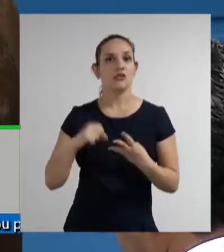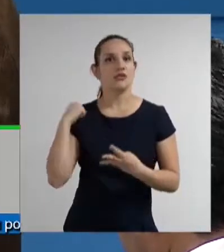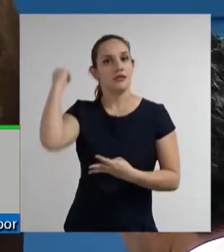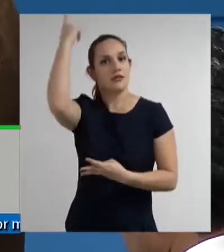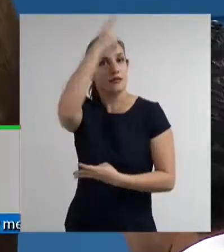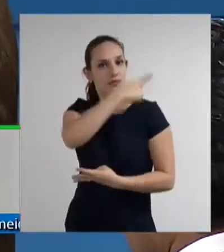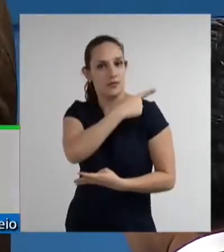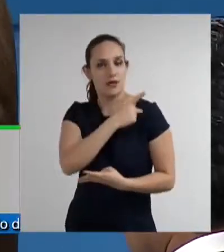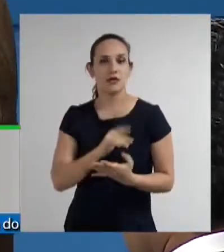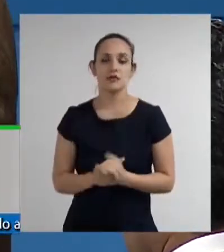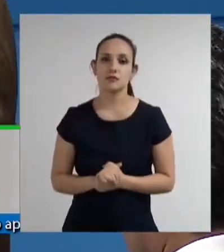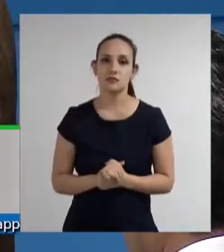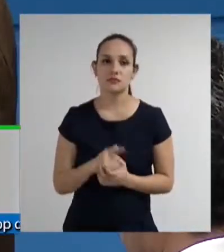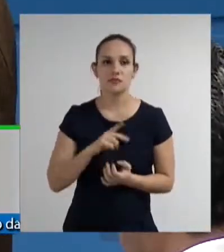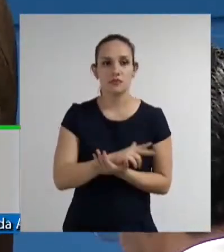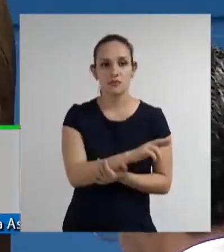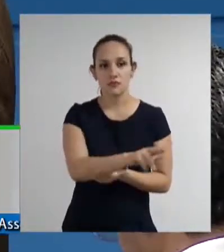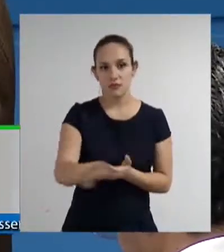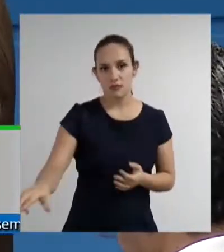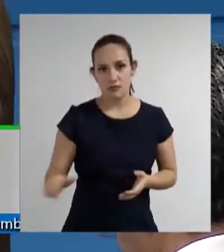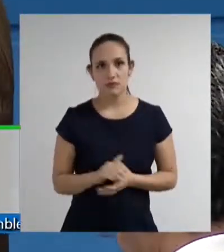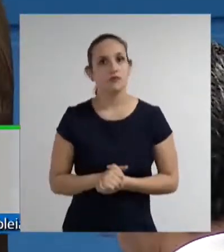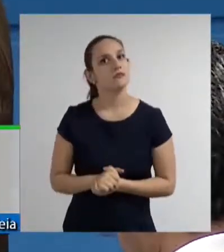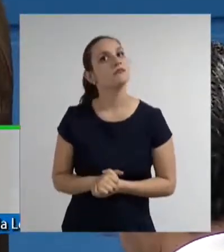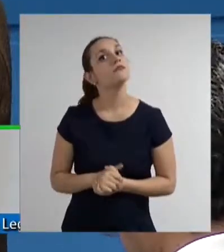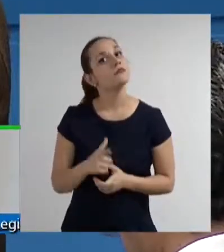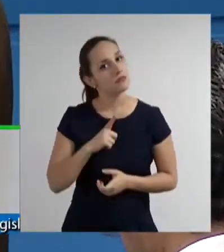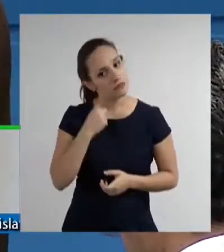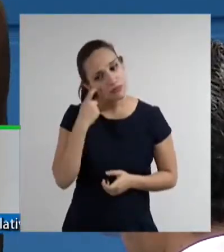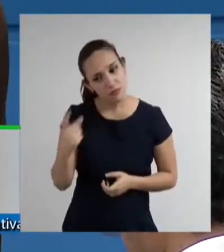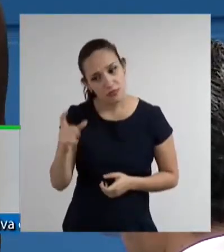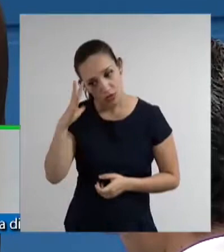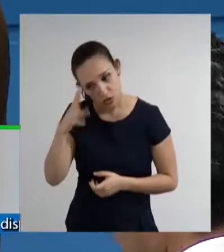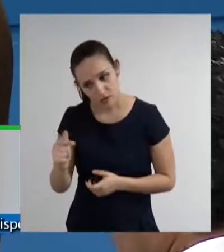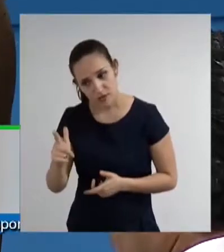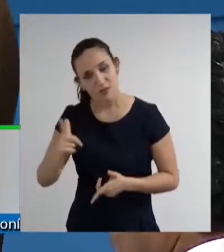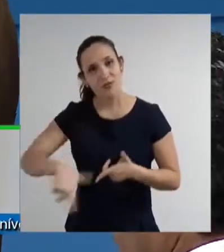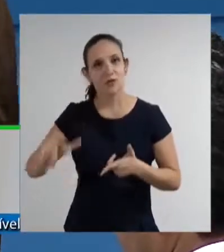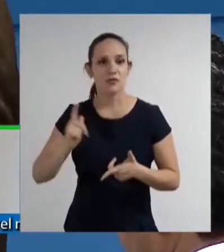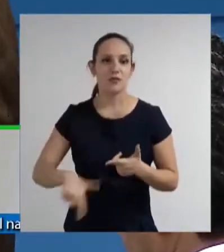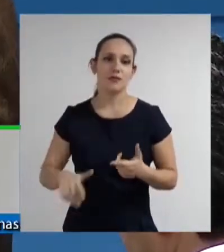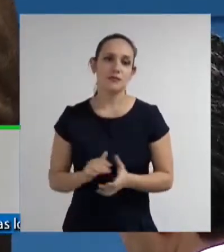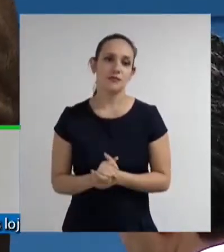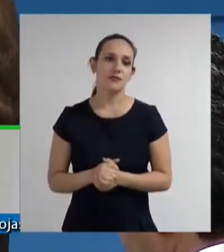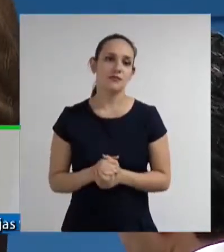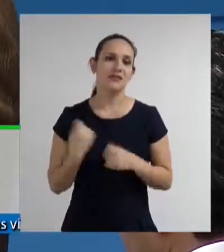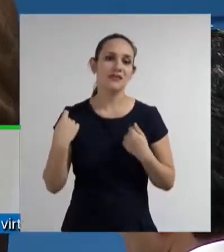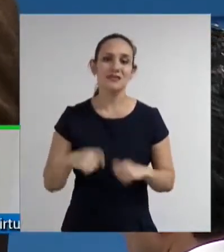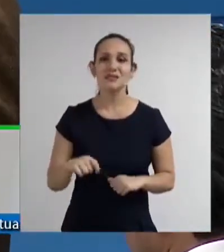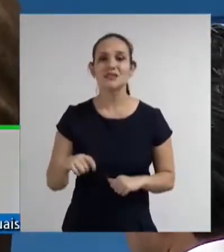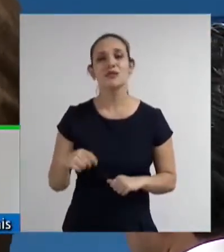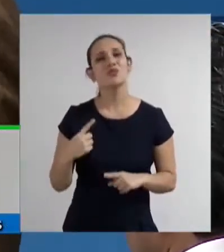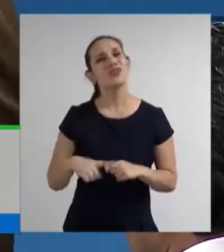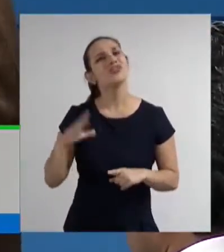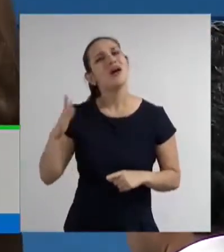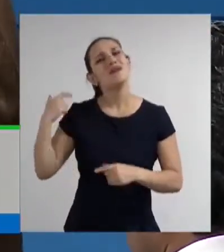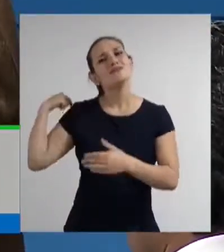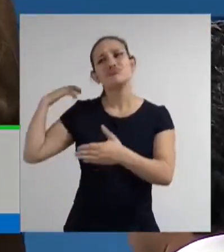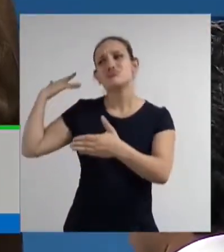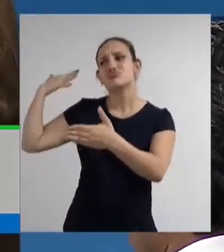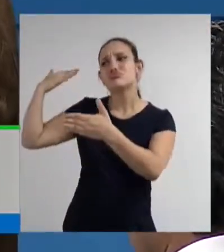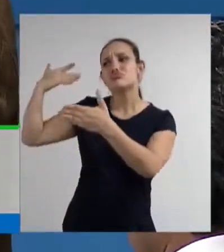que tem interesse na solução desse problema. É uma demanda judicial que se instalou por